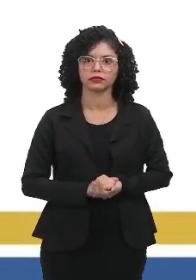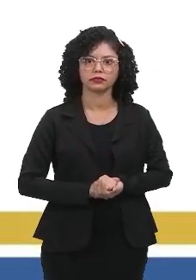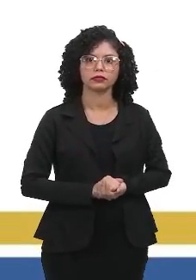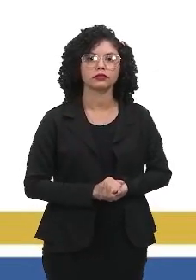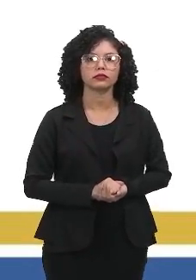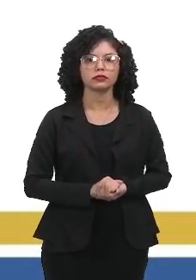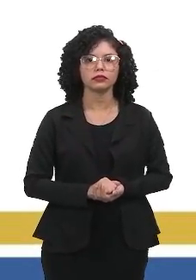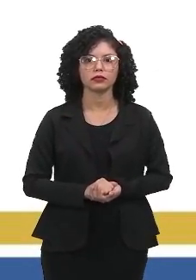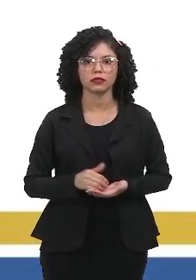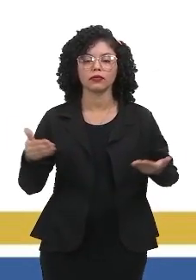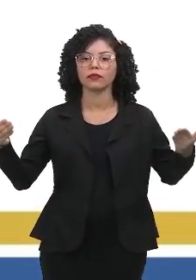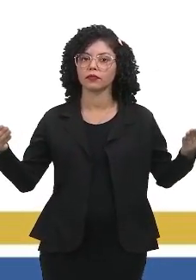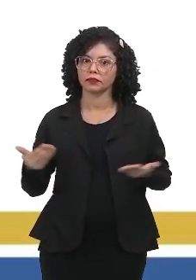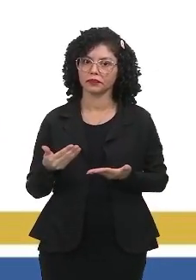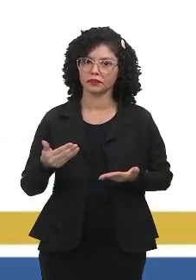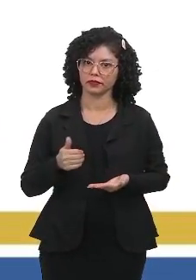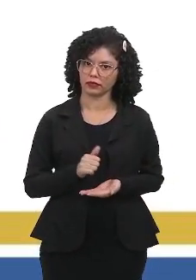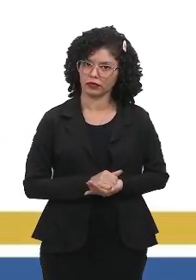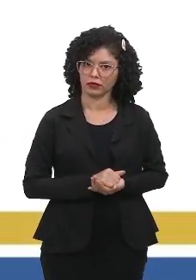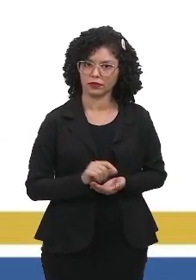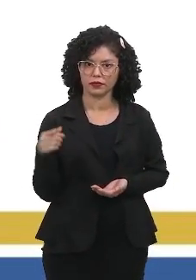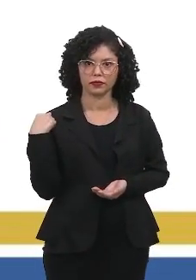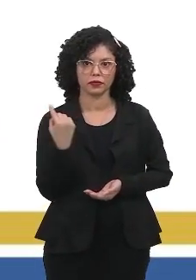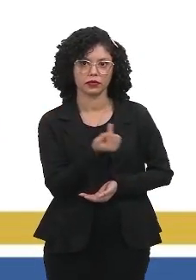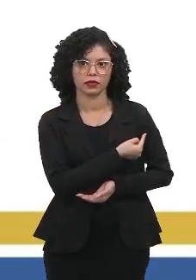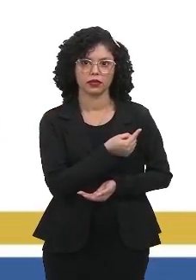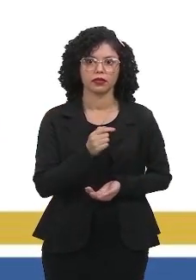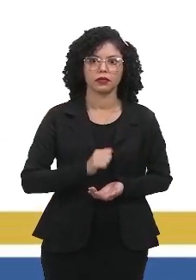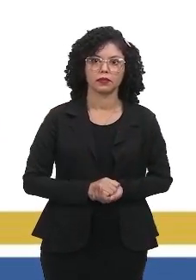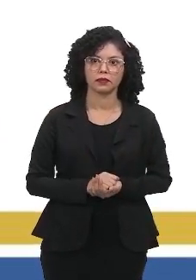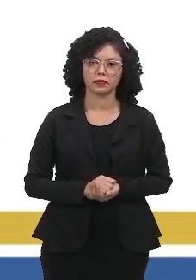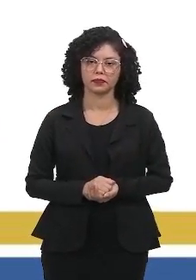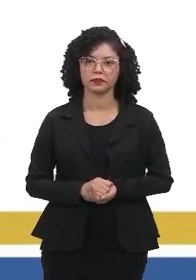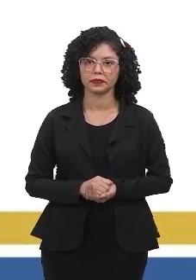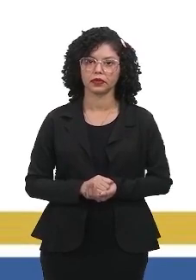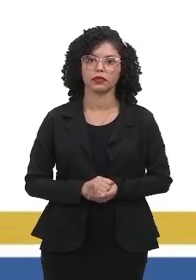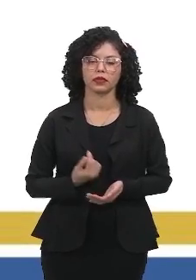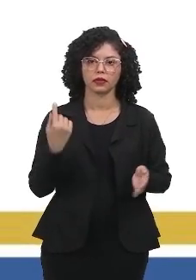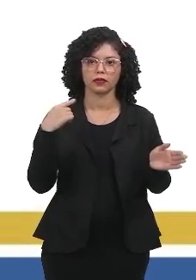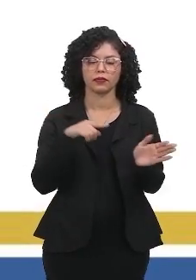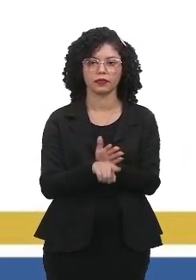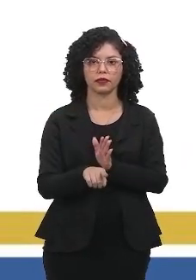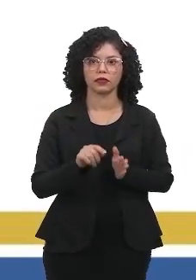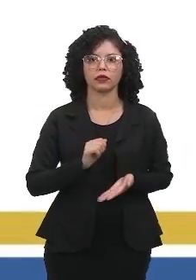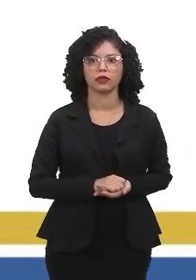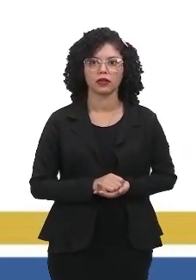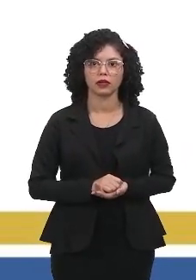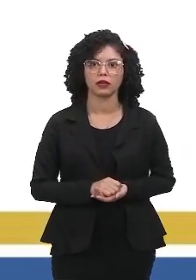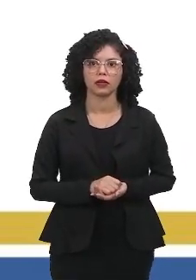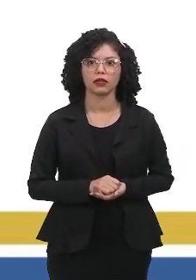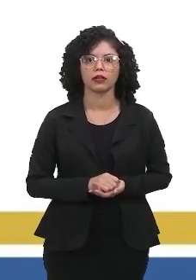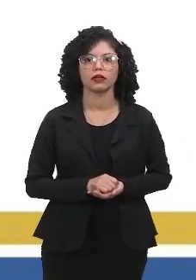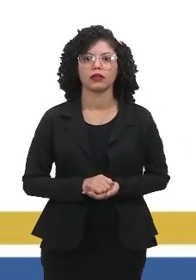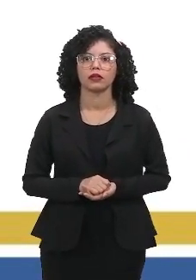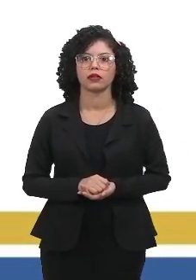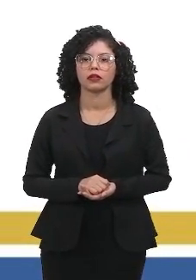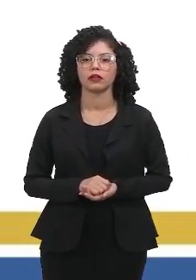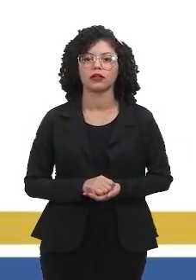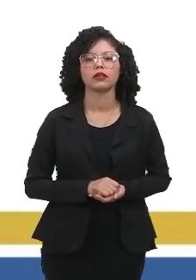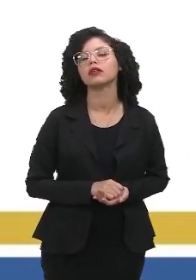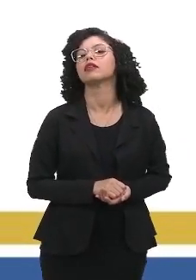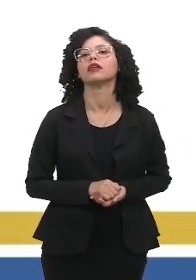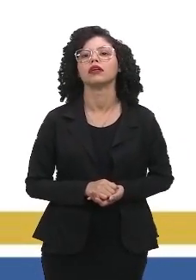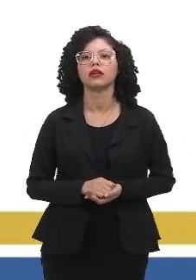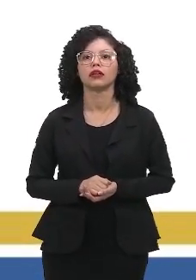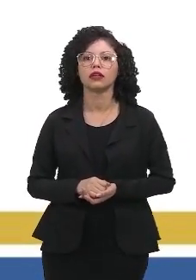aí agora nós vamos pra questão Ok então